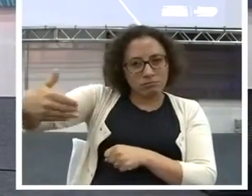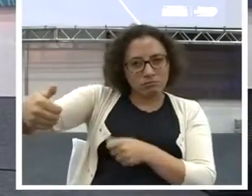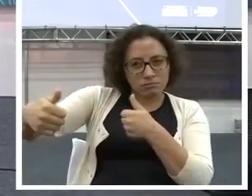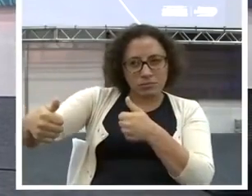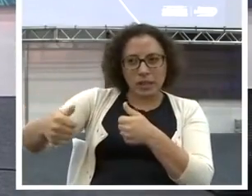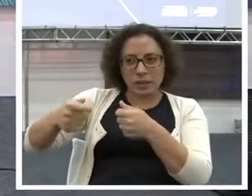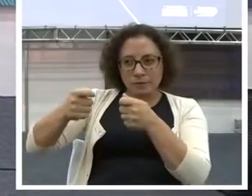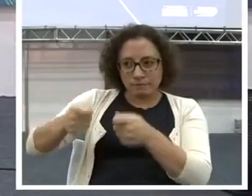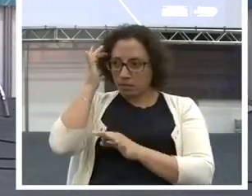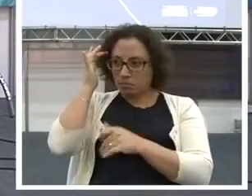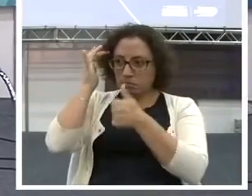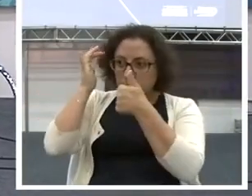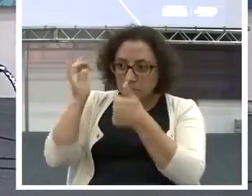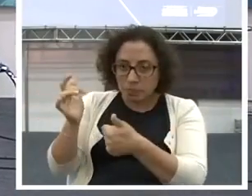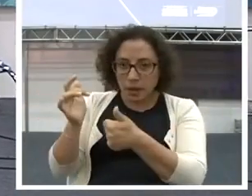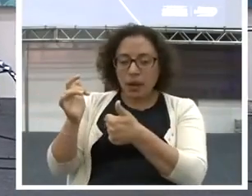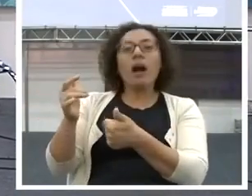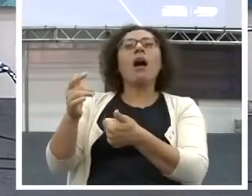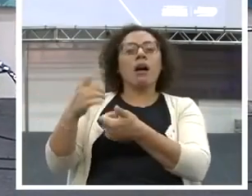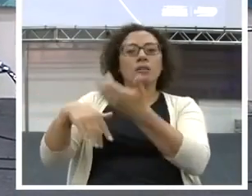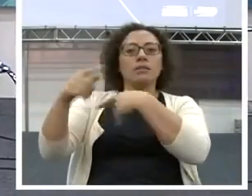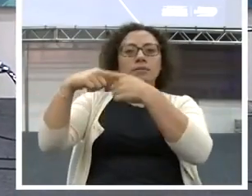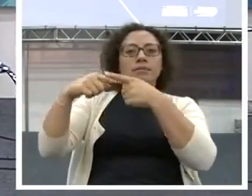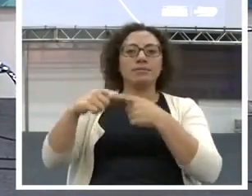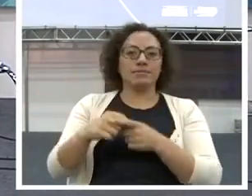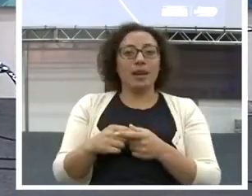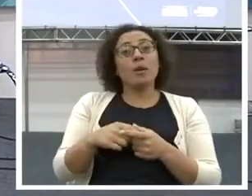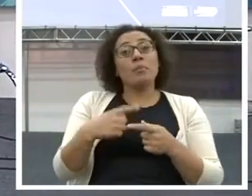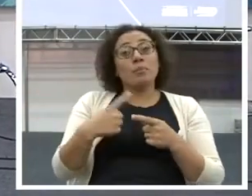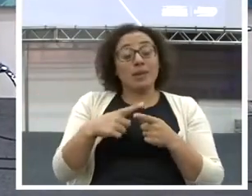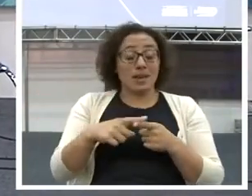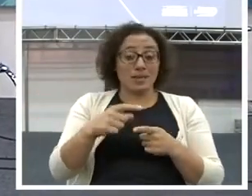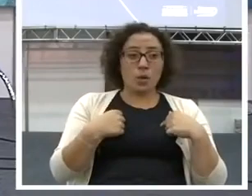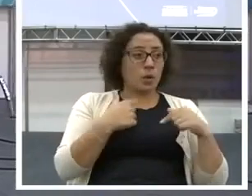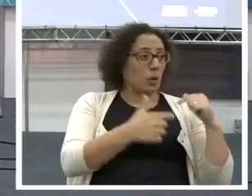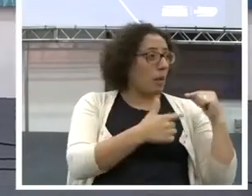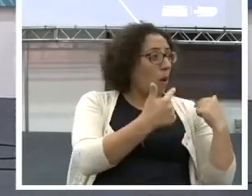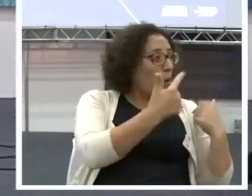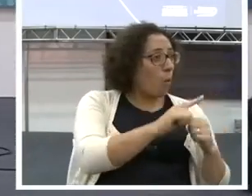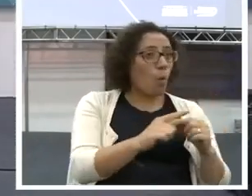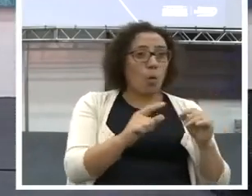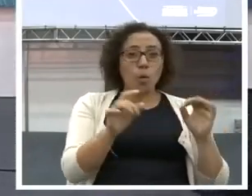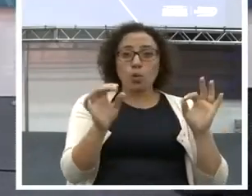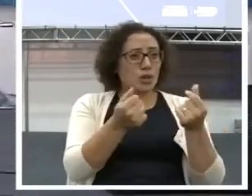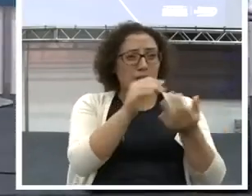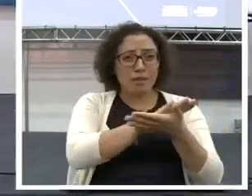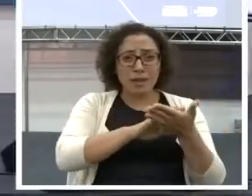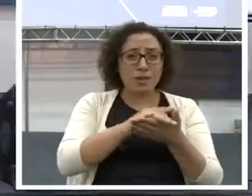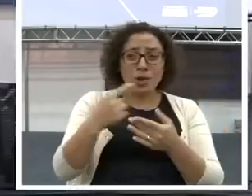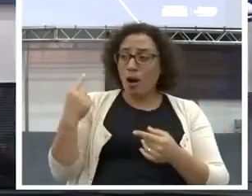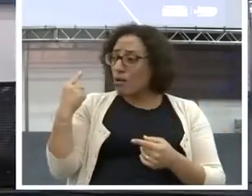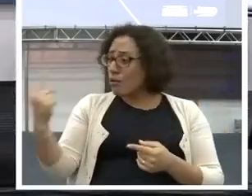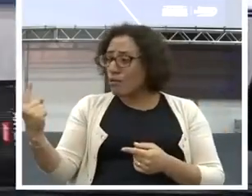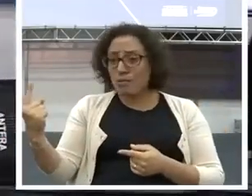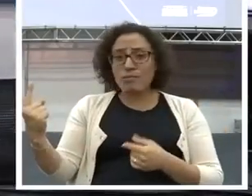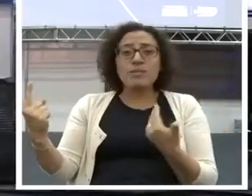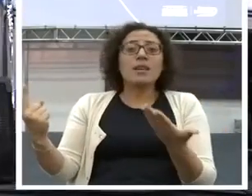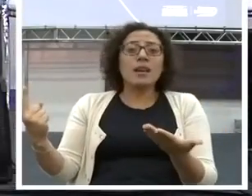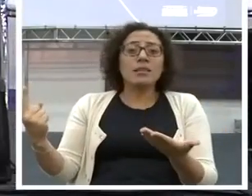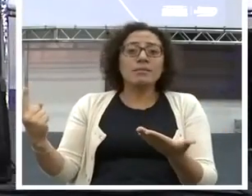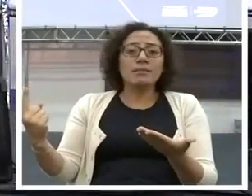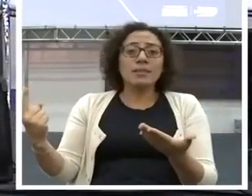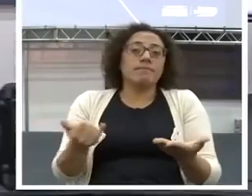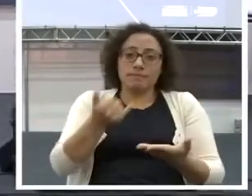antes mesmo de plantar. É a pressa, a necessidade faz com que você acabe falindo o teu negócio. Segurança financeira tá